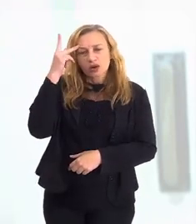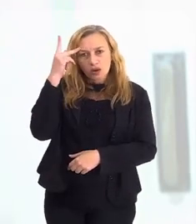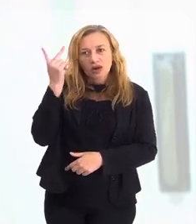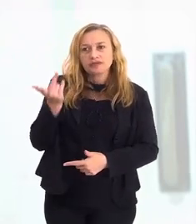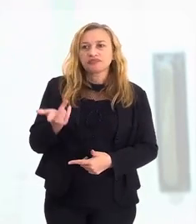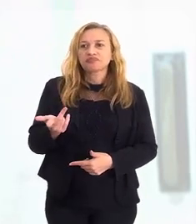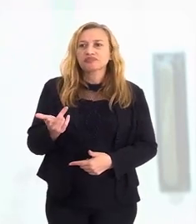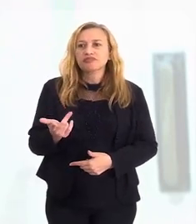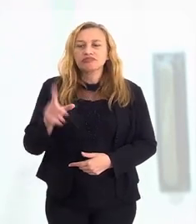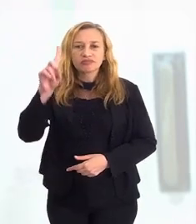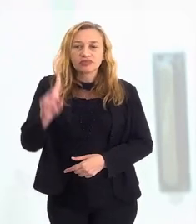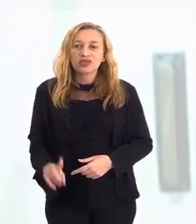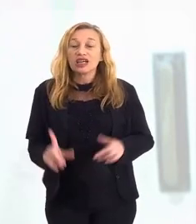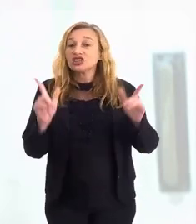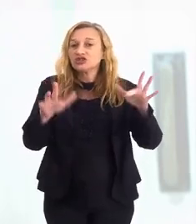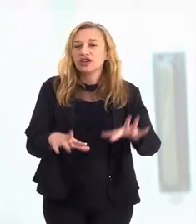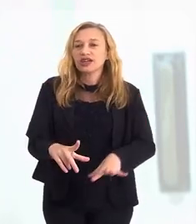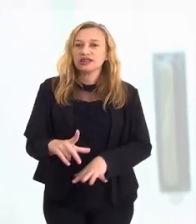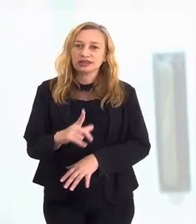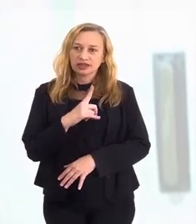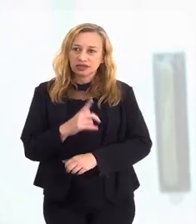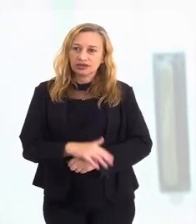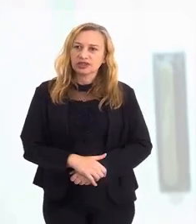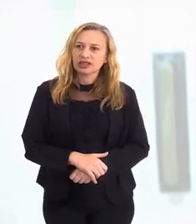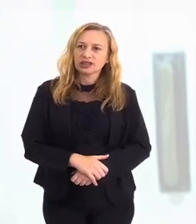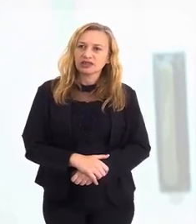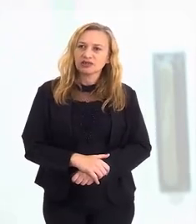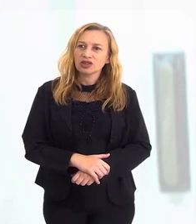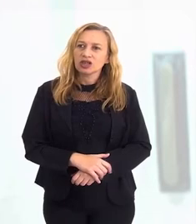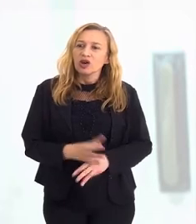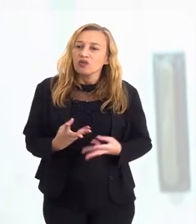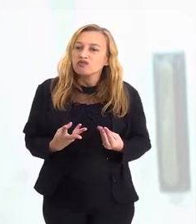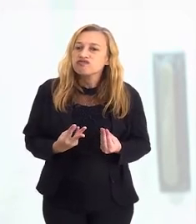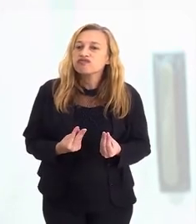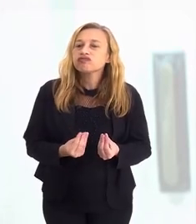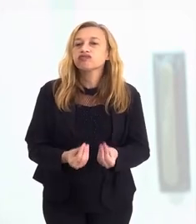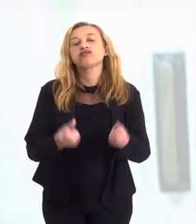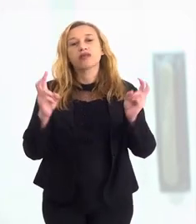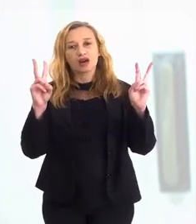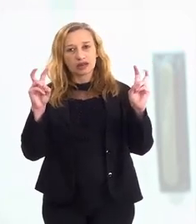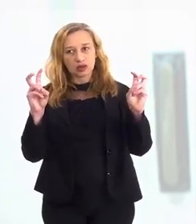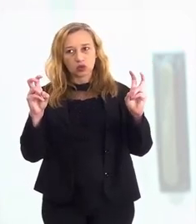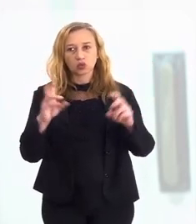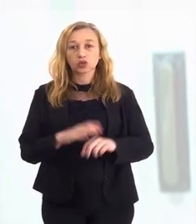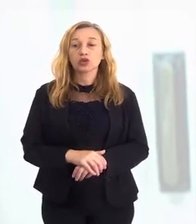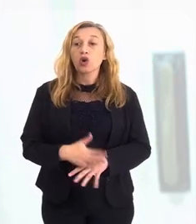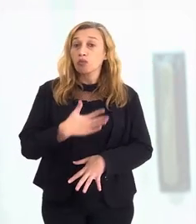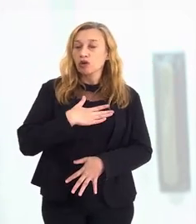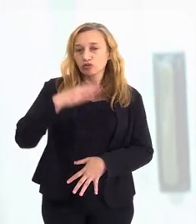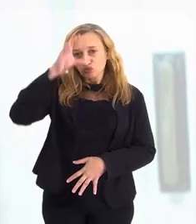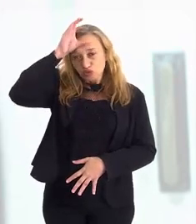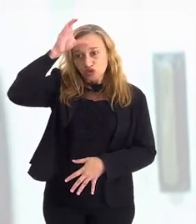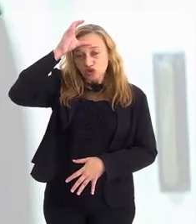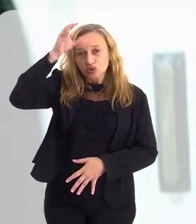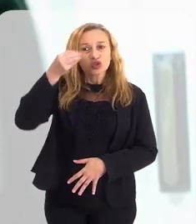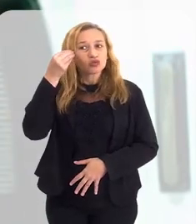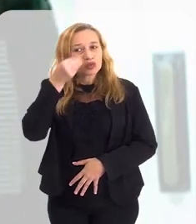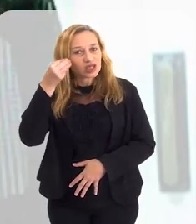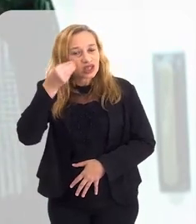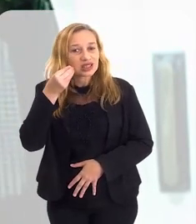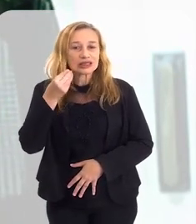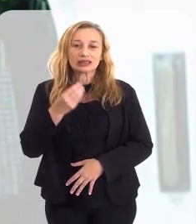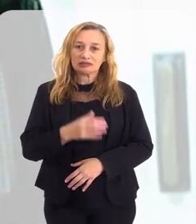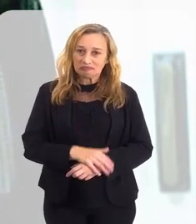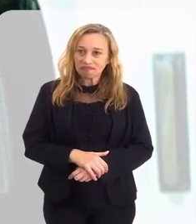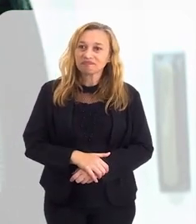com deficiência fez toda a diferença, né? Eu fiquei muito sensível a essa questão. E o meu tio teve